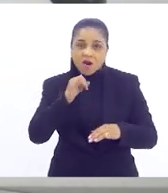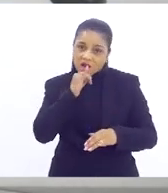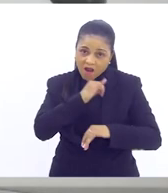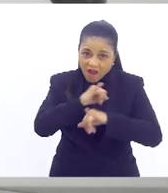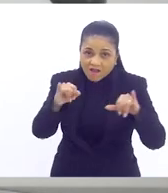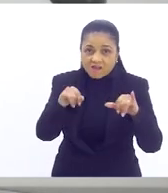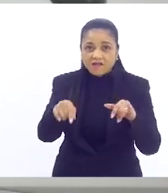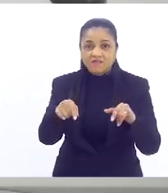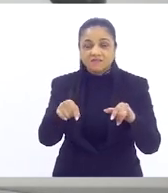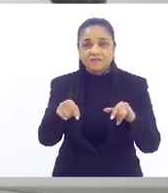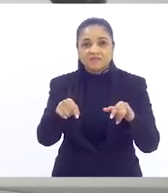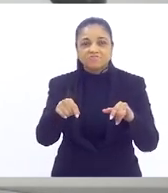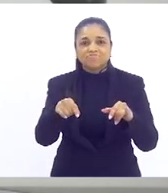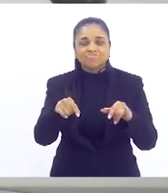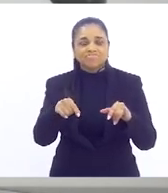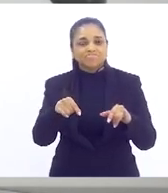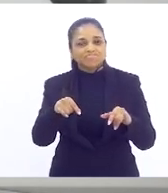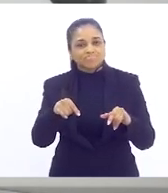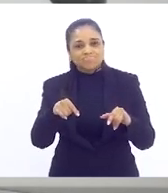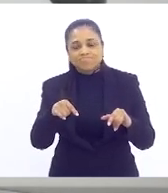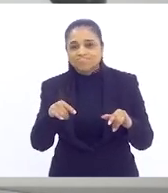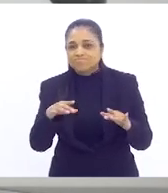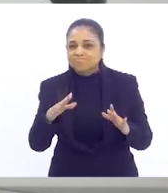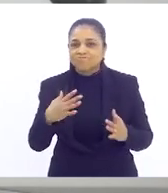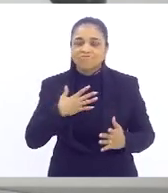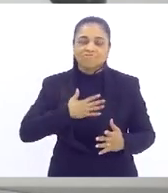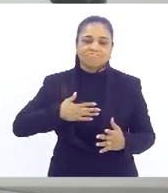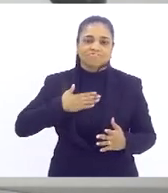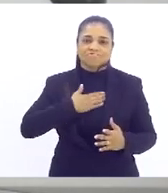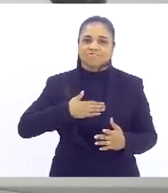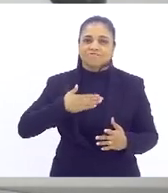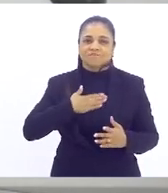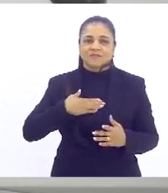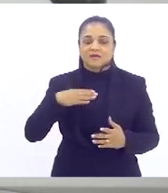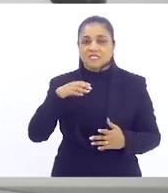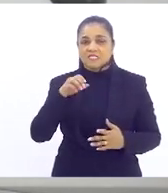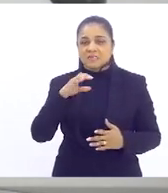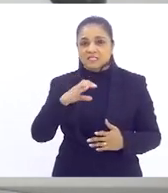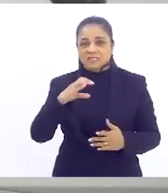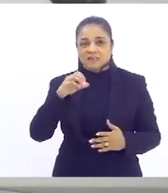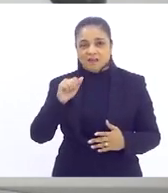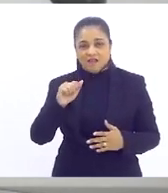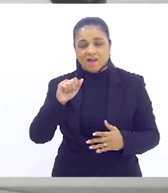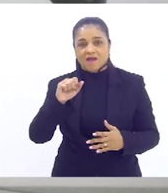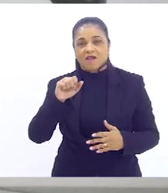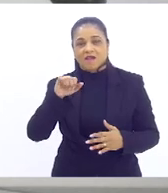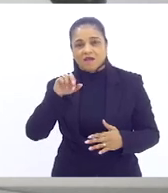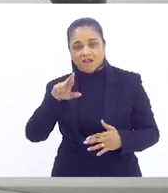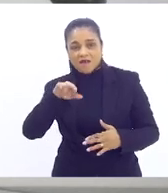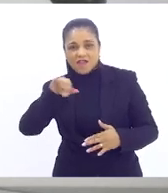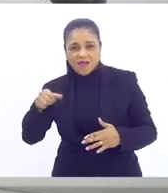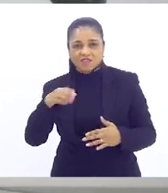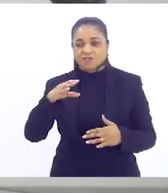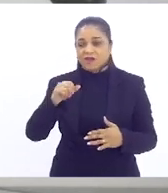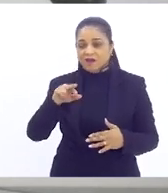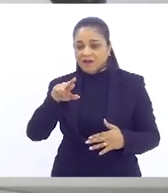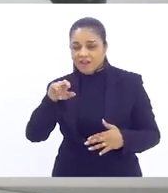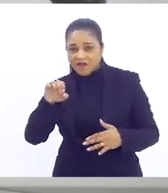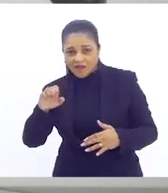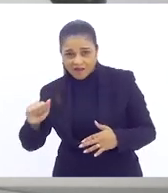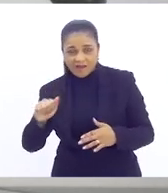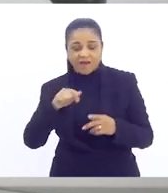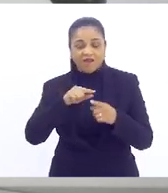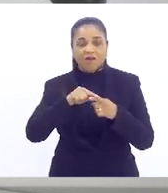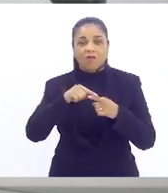eu acho Fantástico eu acho que a caerge o clube engenharia o Creia quem